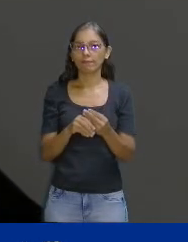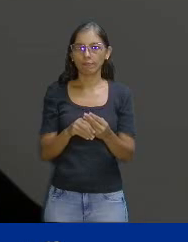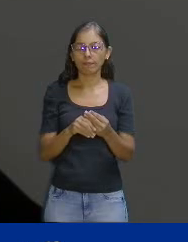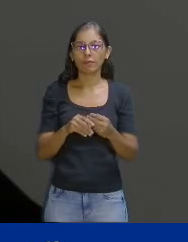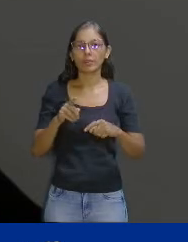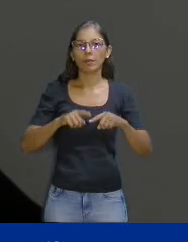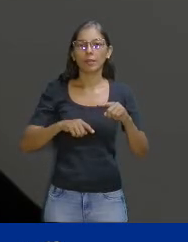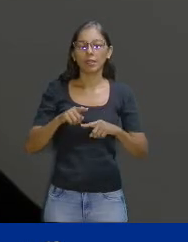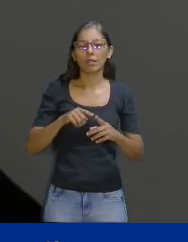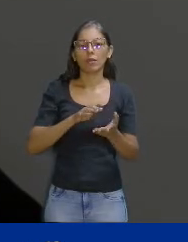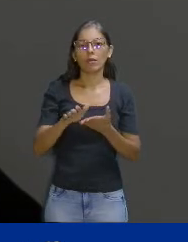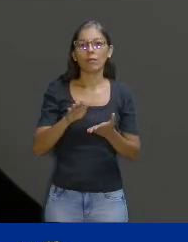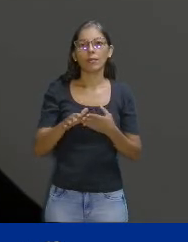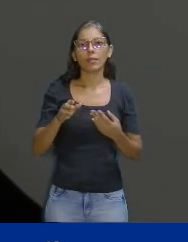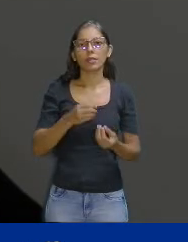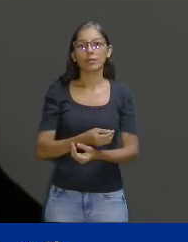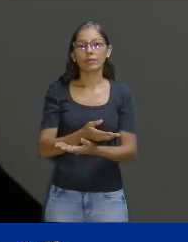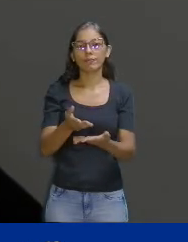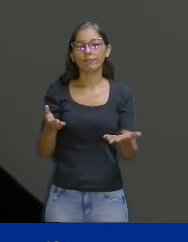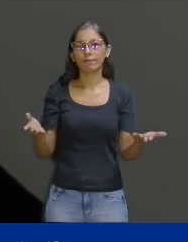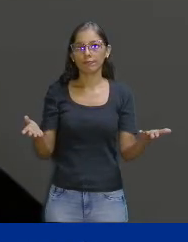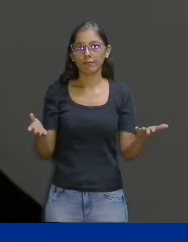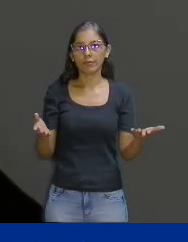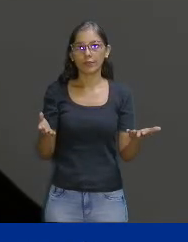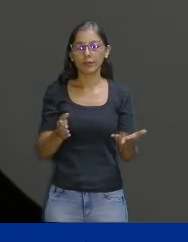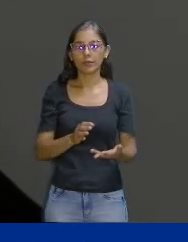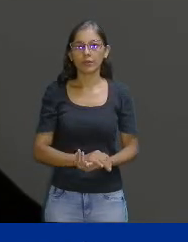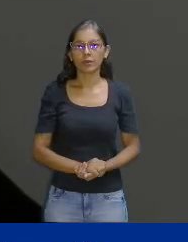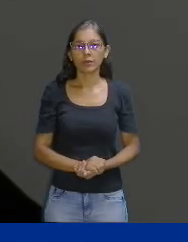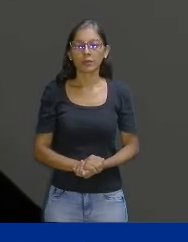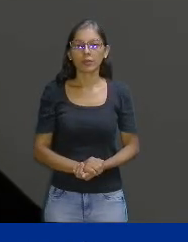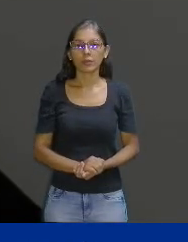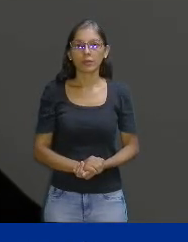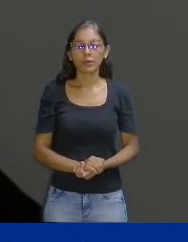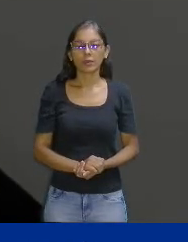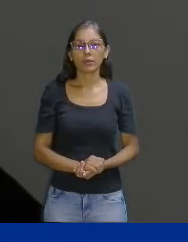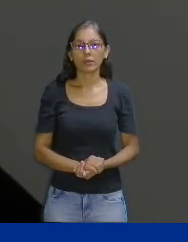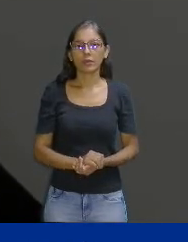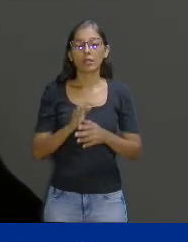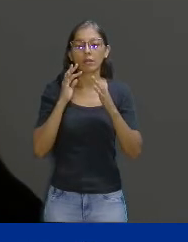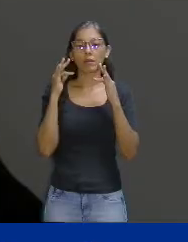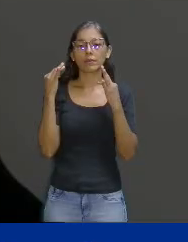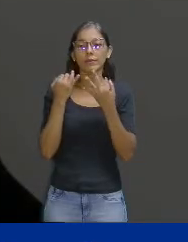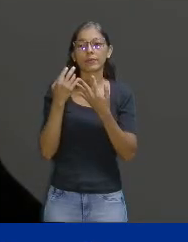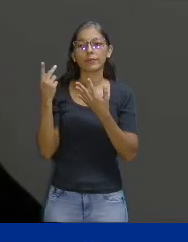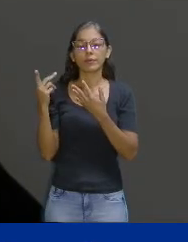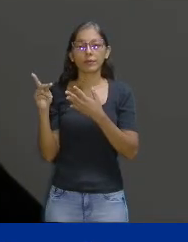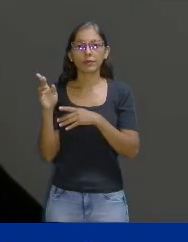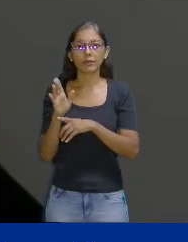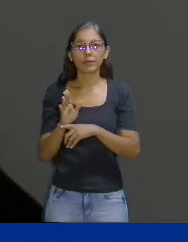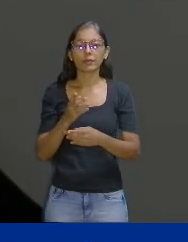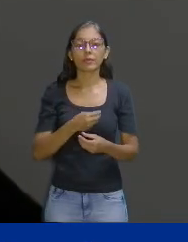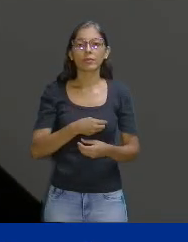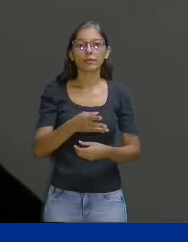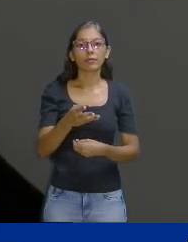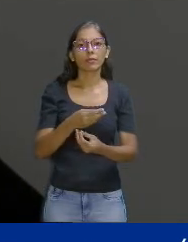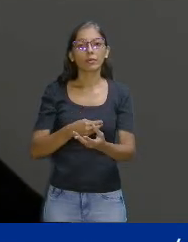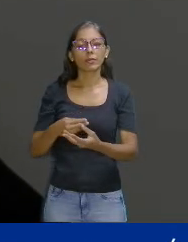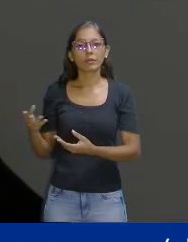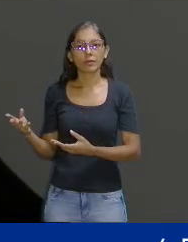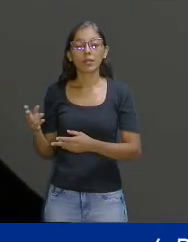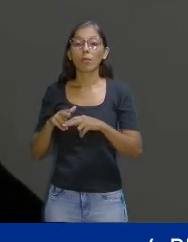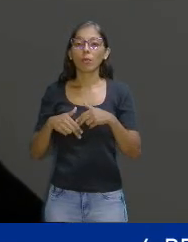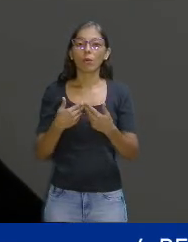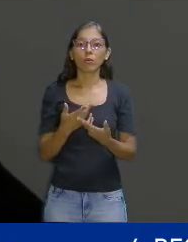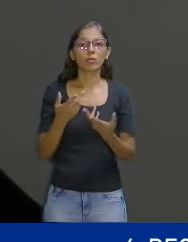material impresso realizado 3.2024. Origem gratuitamente Calçoene, barra por P, relatora familiares do juíza Paola recorrente. Santos. Por essa razão, desaprovou as contas.